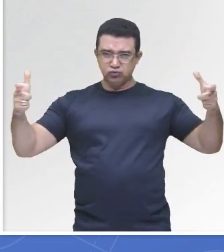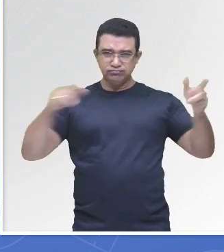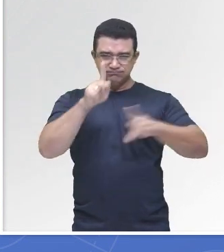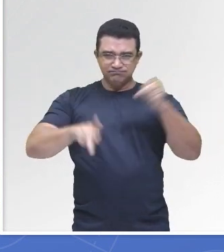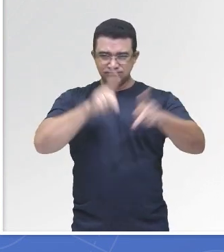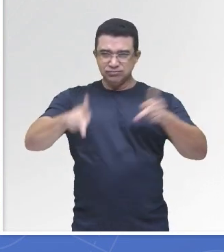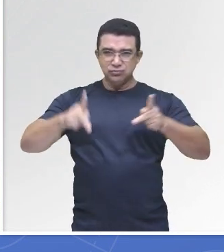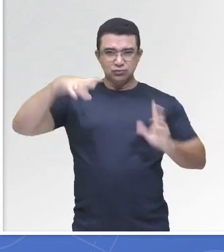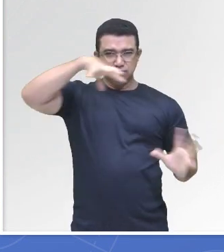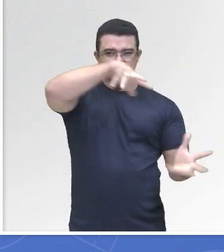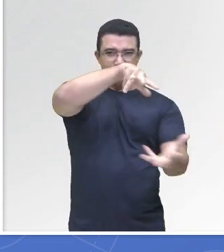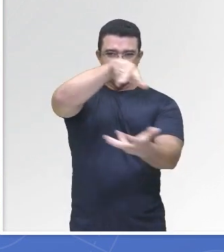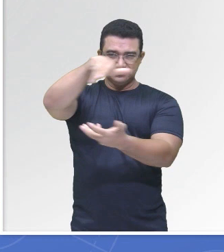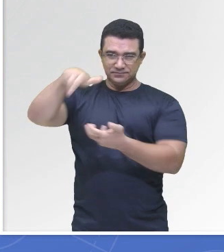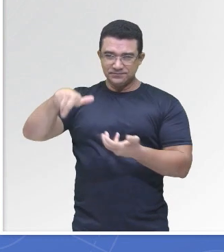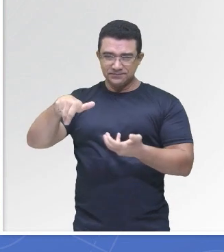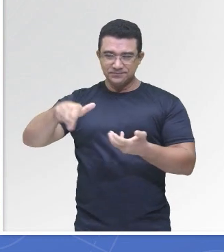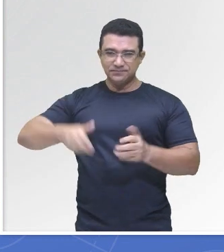então?